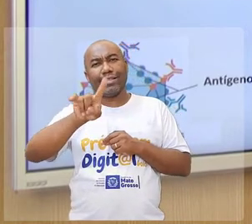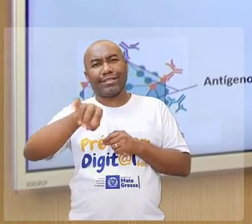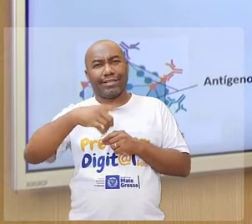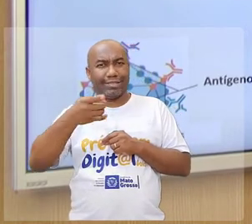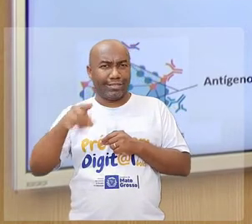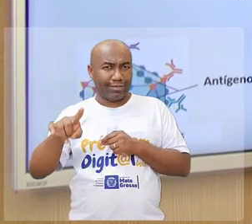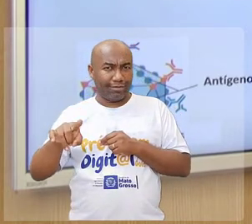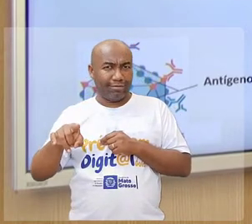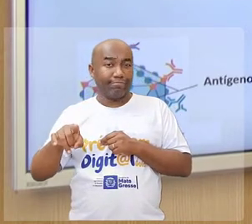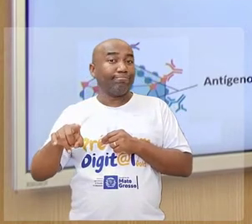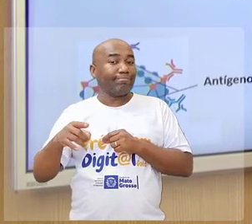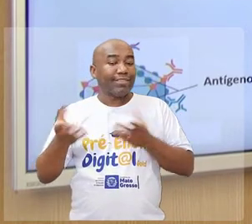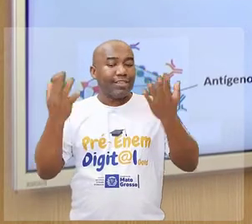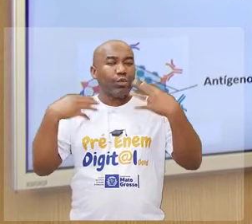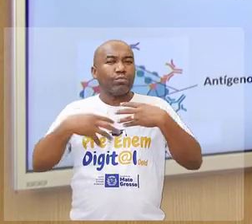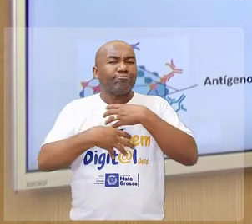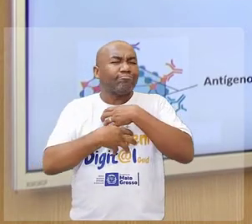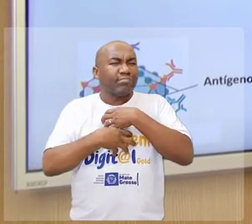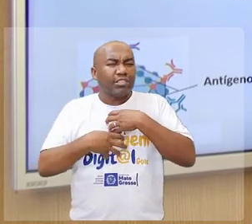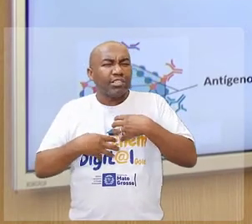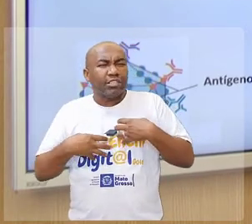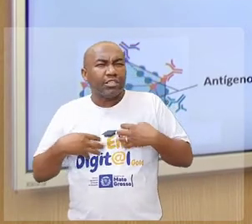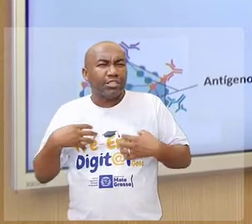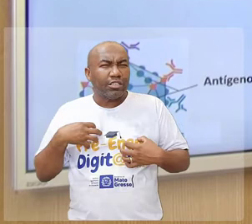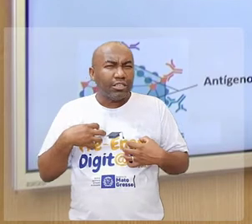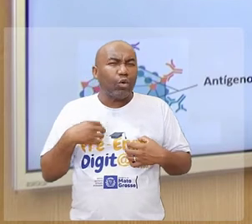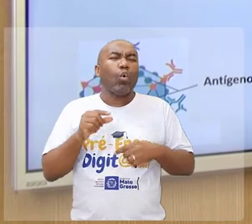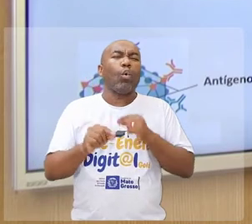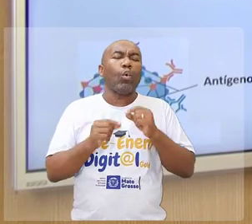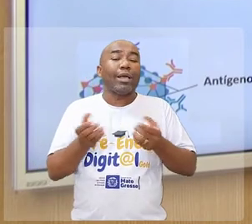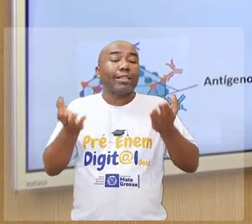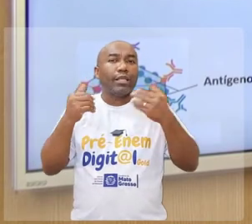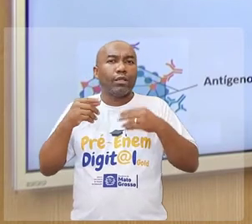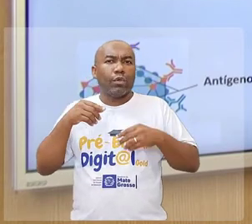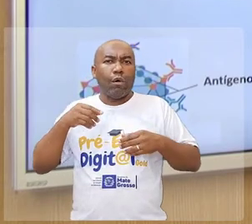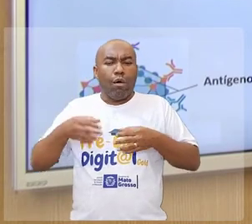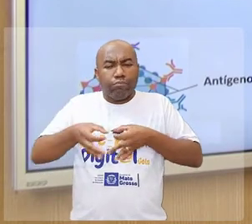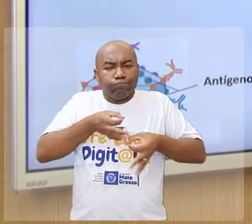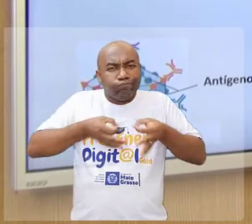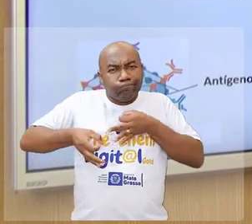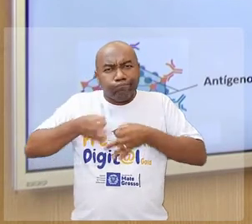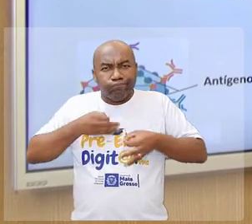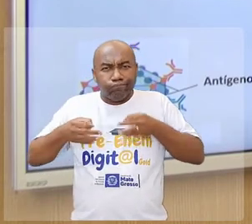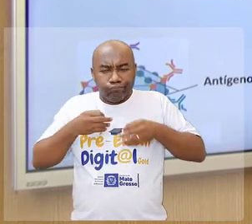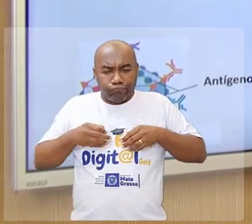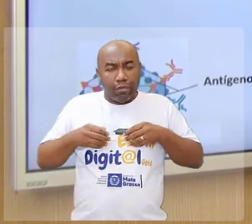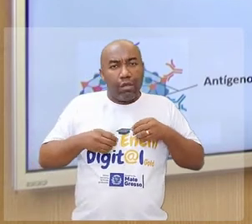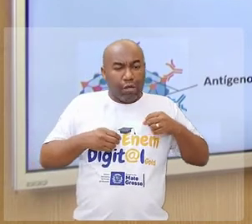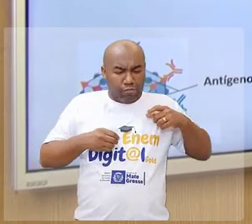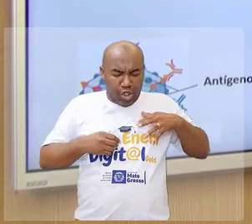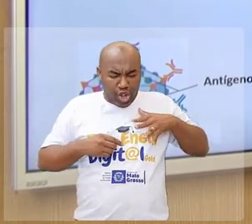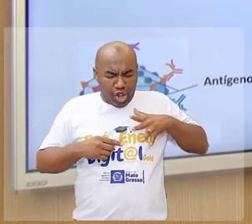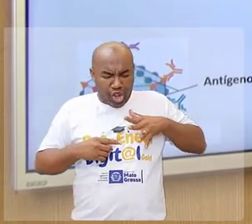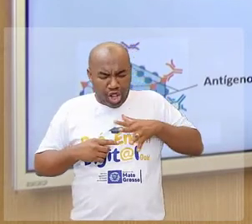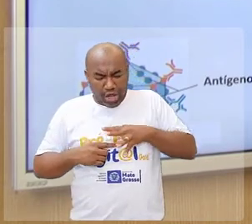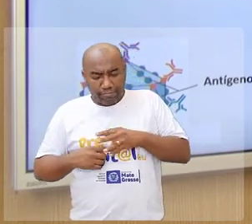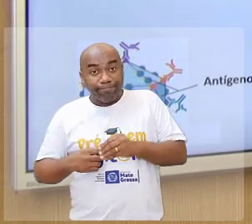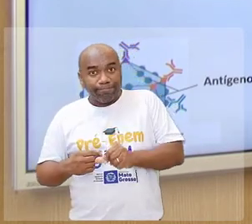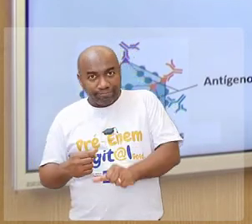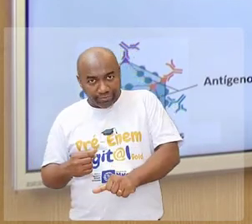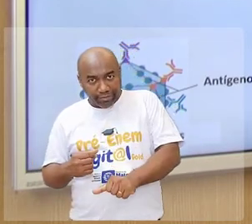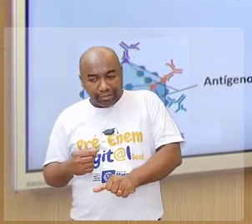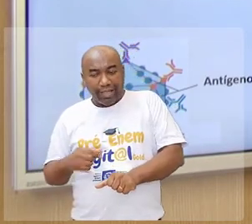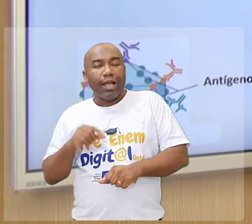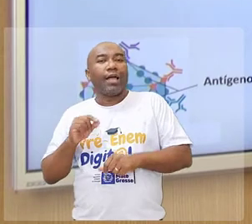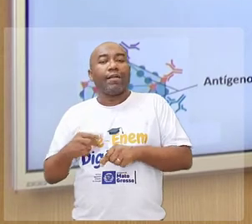antígeno. Esse é o objetivo. Às vezes, nós não temos tempo suficiente para isso. E aí fazemos um